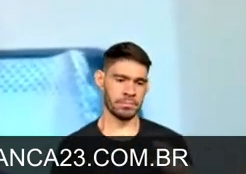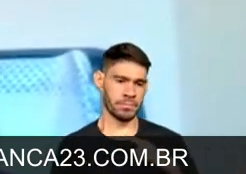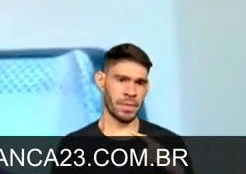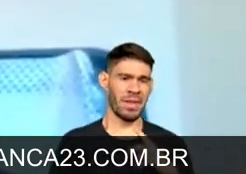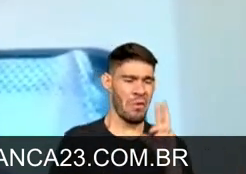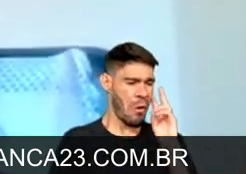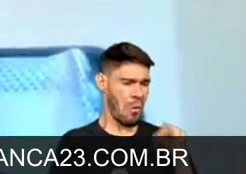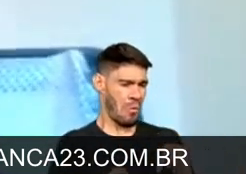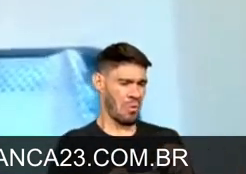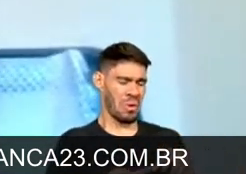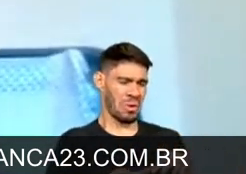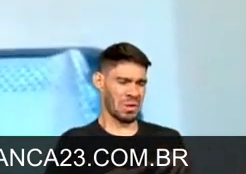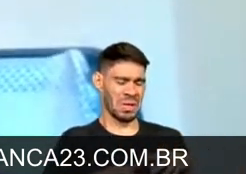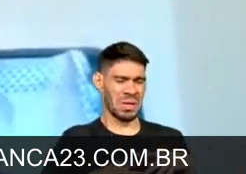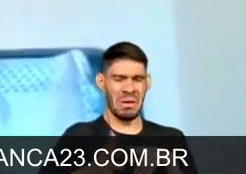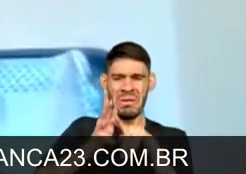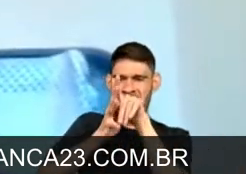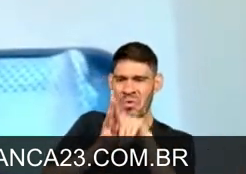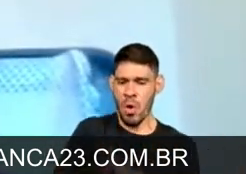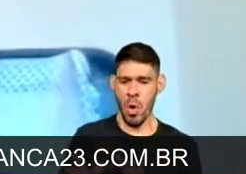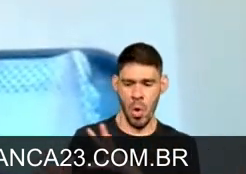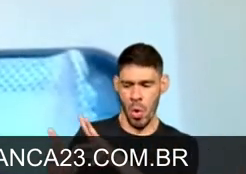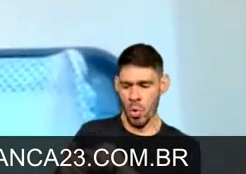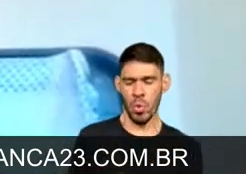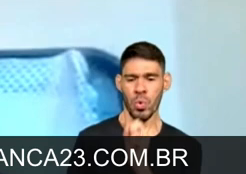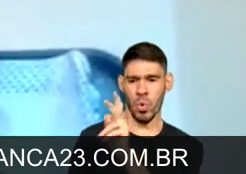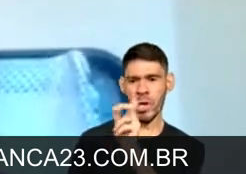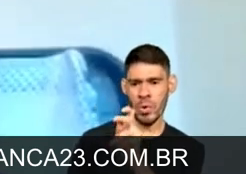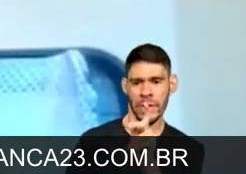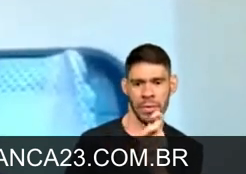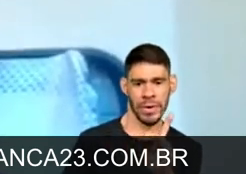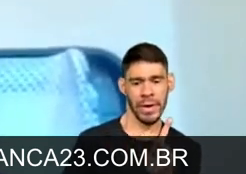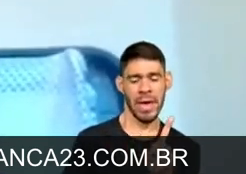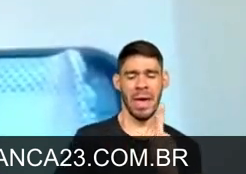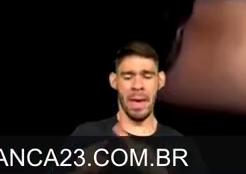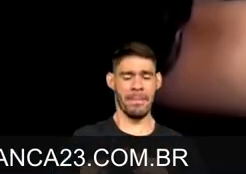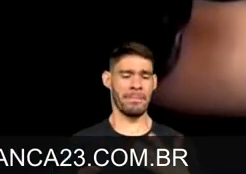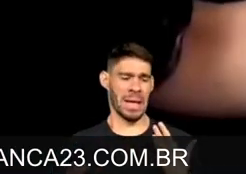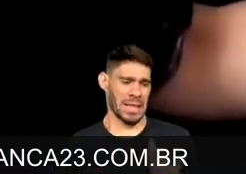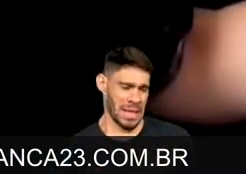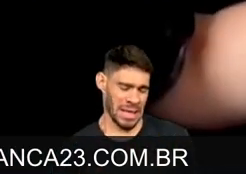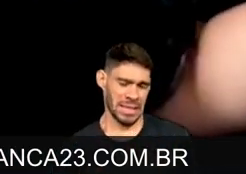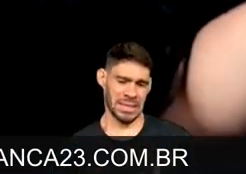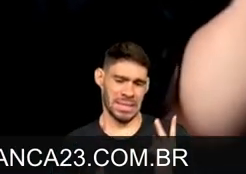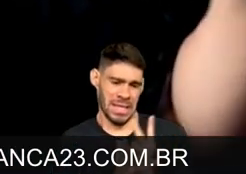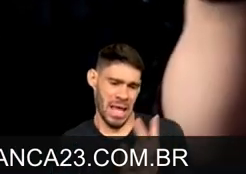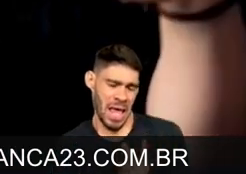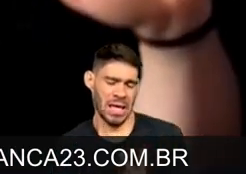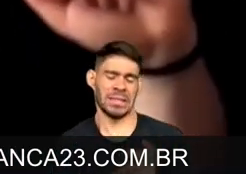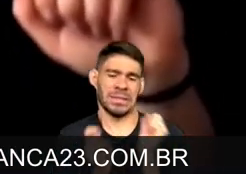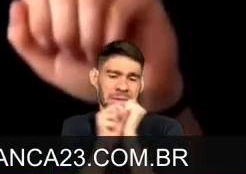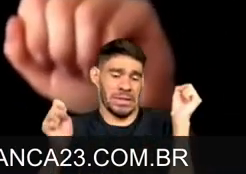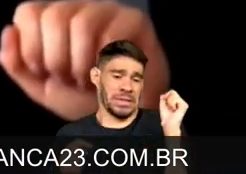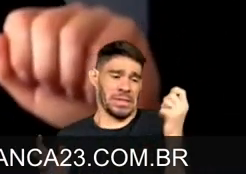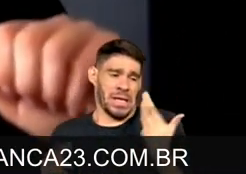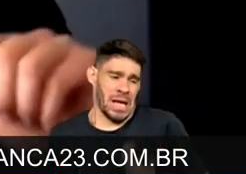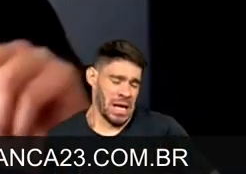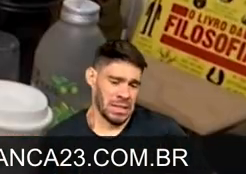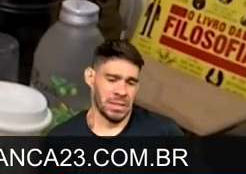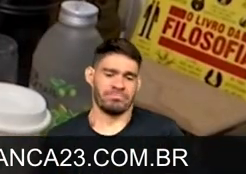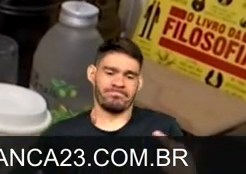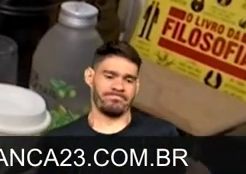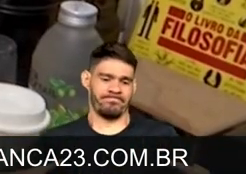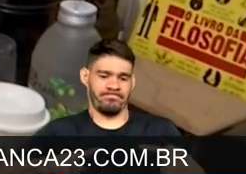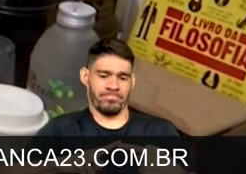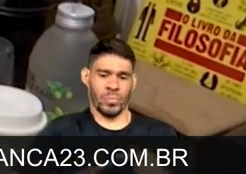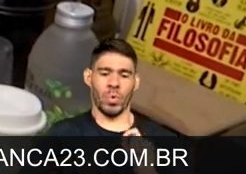acaba olhando todos os exames e tá tudo ok e mesmo assim ela não descansa. Essa sensação de acordar cansado tem tudo a